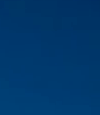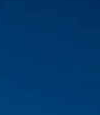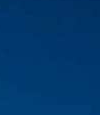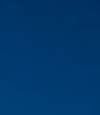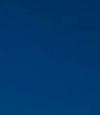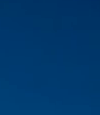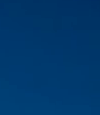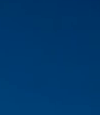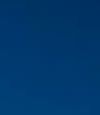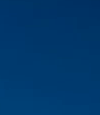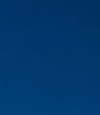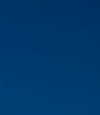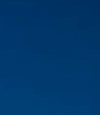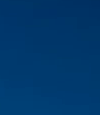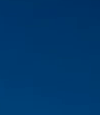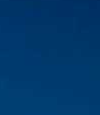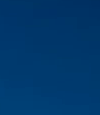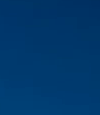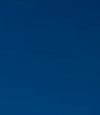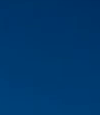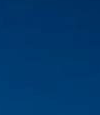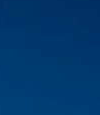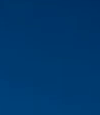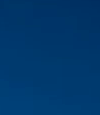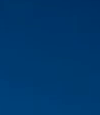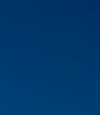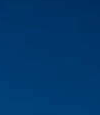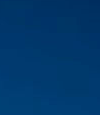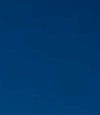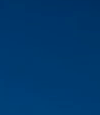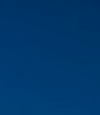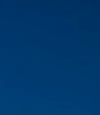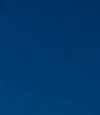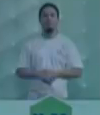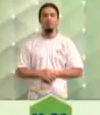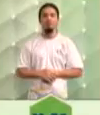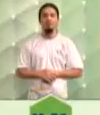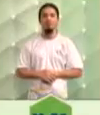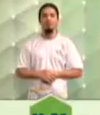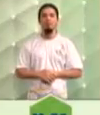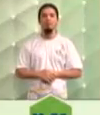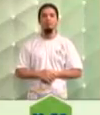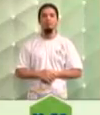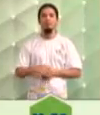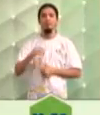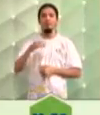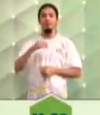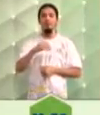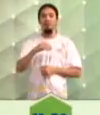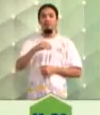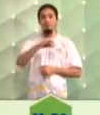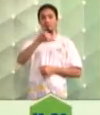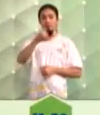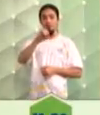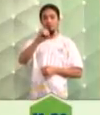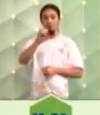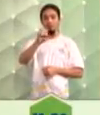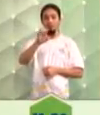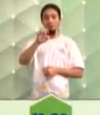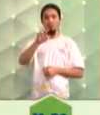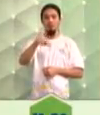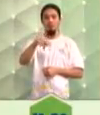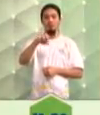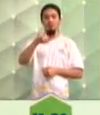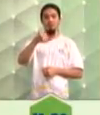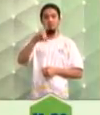4.180.419. O próximo sorteio vai ser dia 7 de fevereiro. Aqui também, né? Se Deus quiser. Joseneide Lavor da